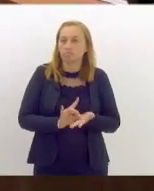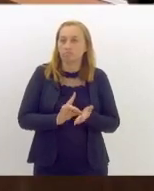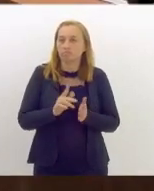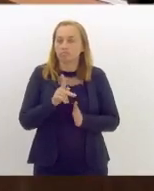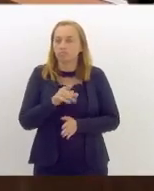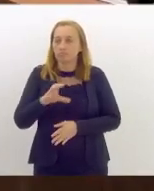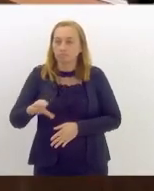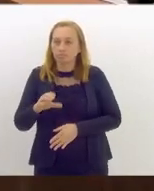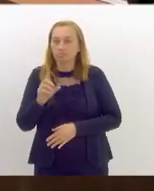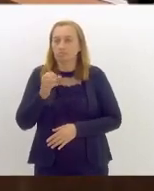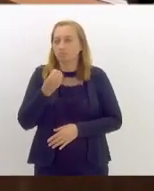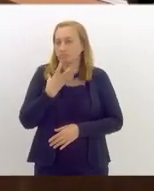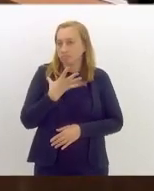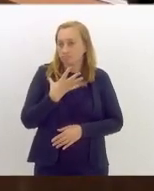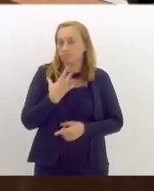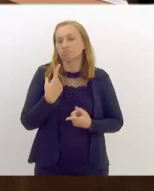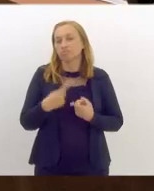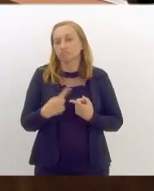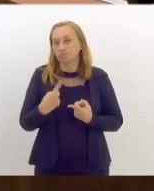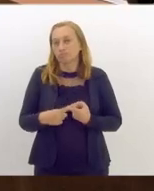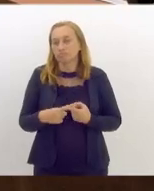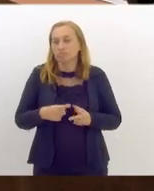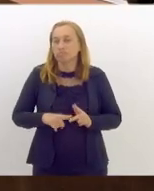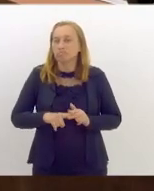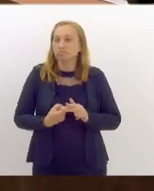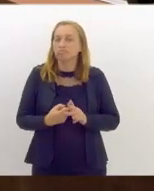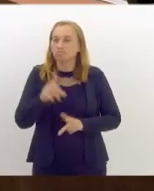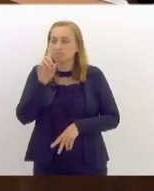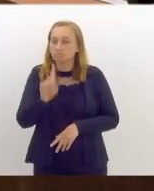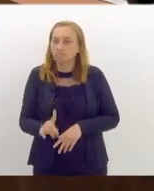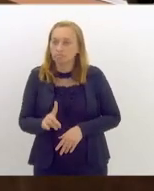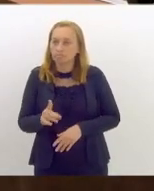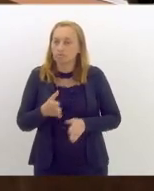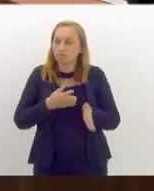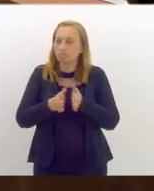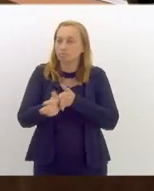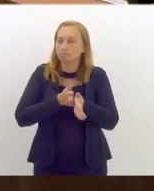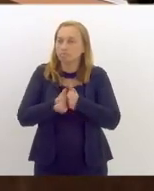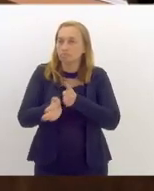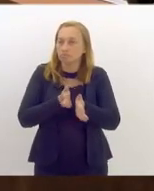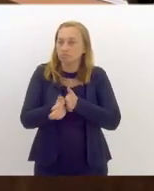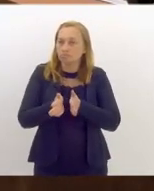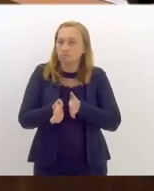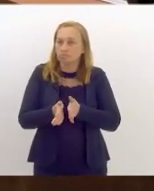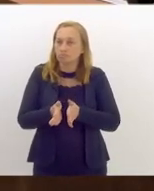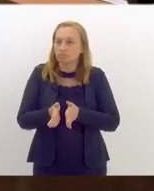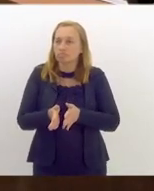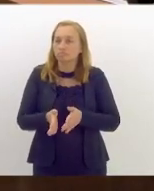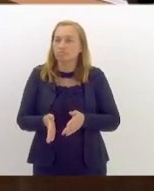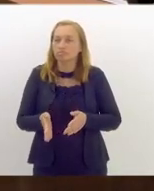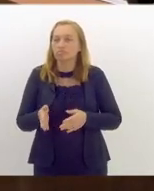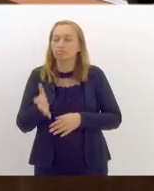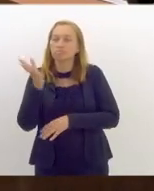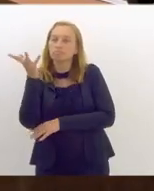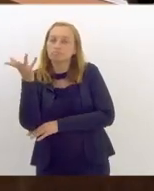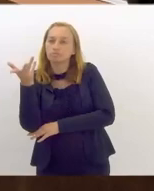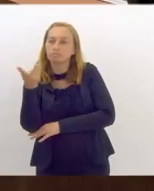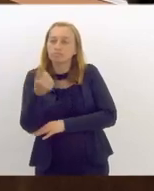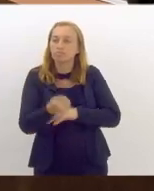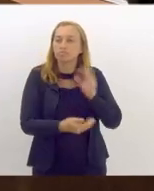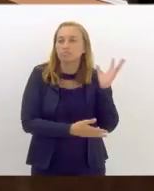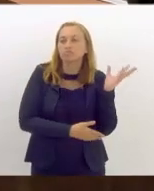PEC é muito positivo porque ele regulamenta o direito ao acesso aos sítios naturais e